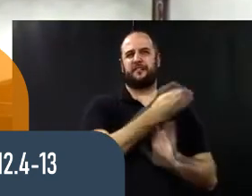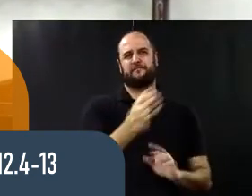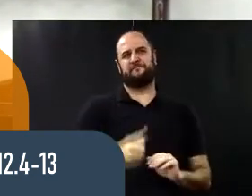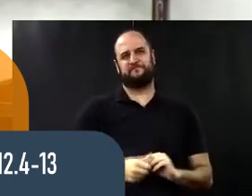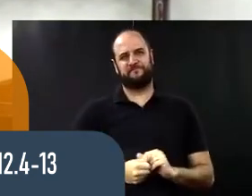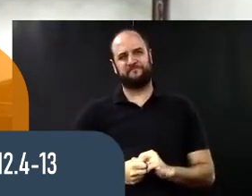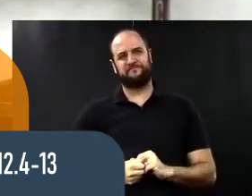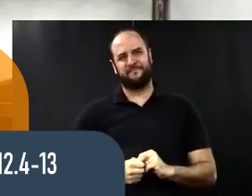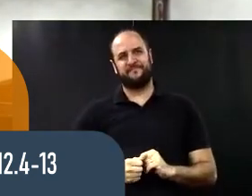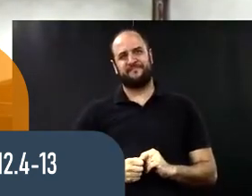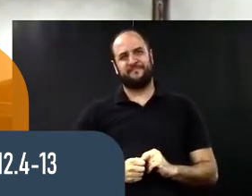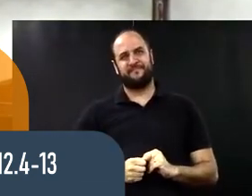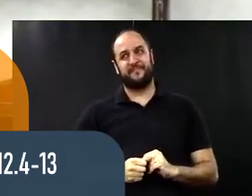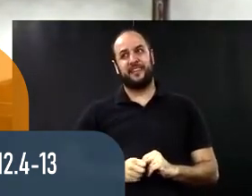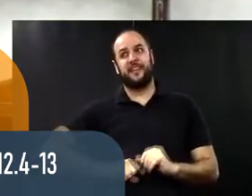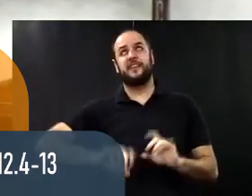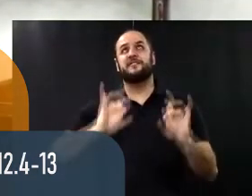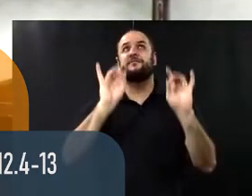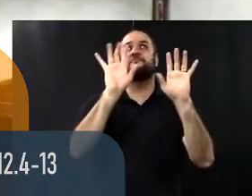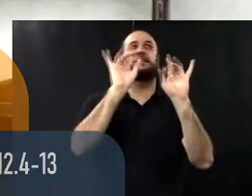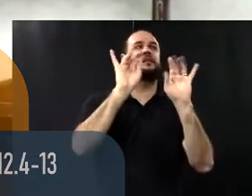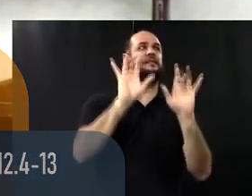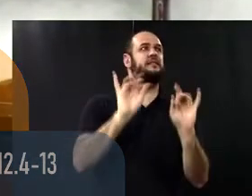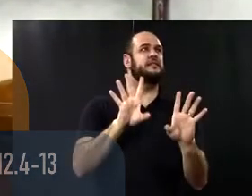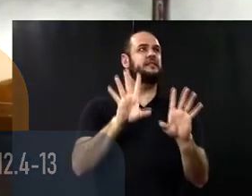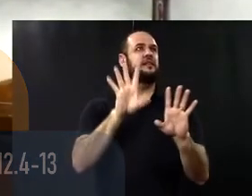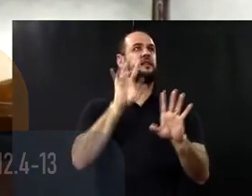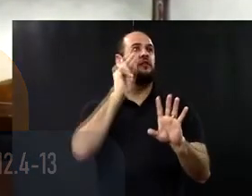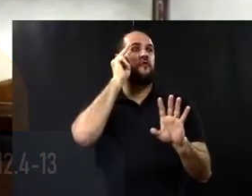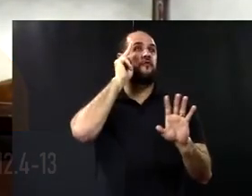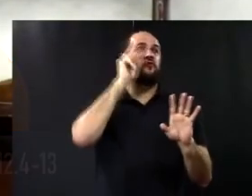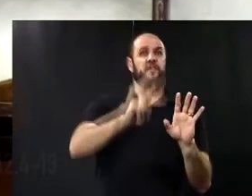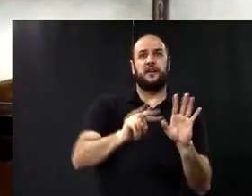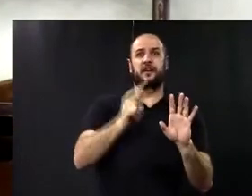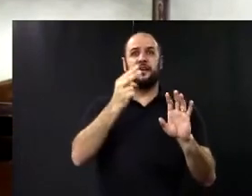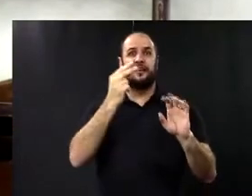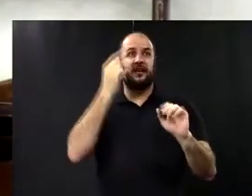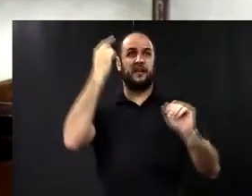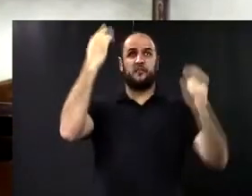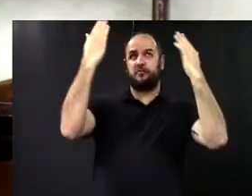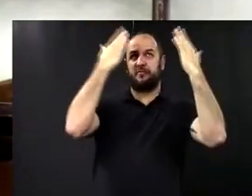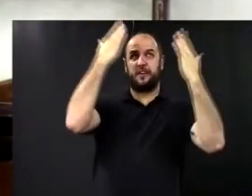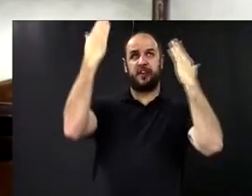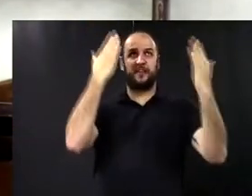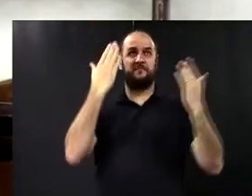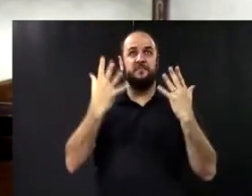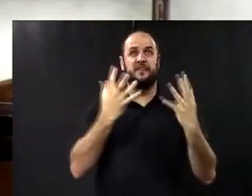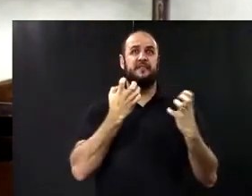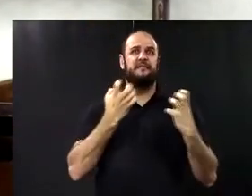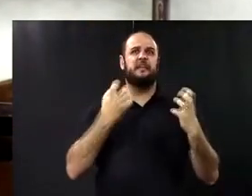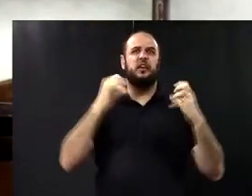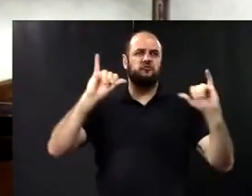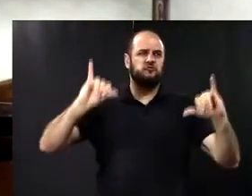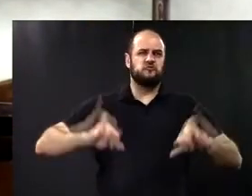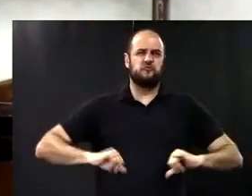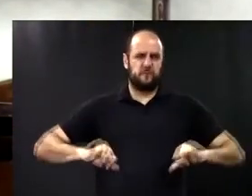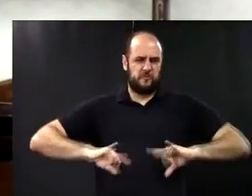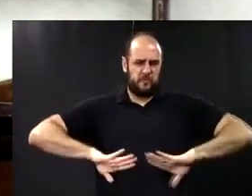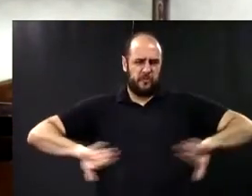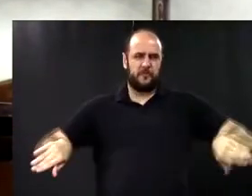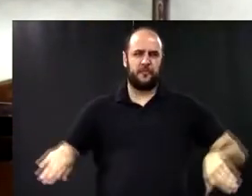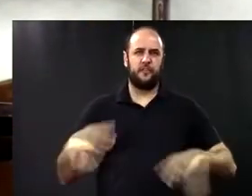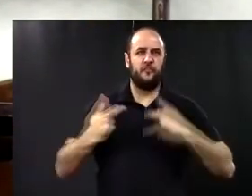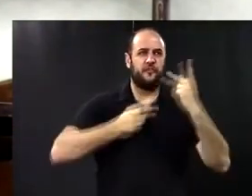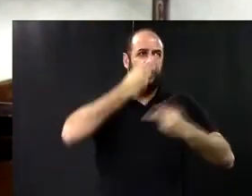acontece principalmente quando linhas terapêuticas tentam aliviar a dor das pessoas, dizendo que elas não